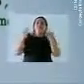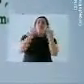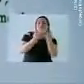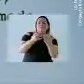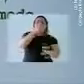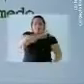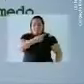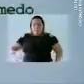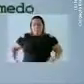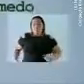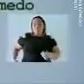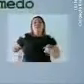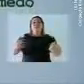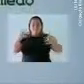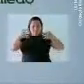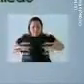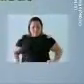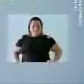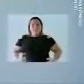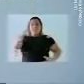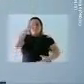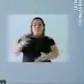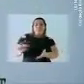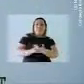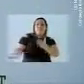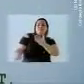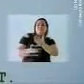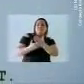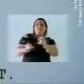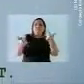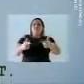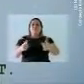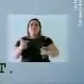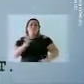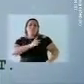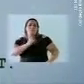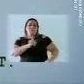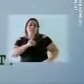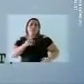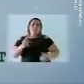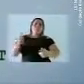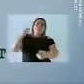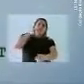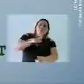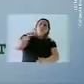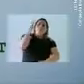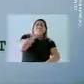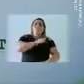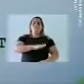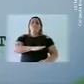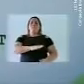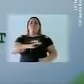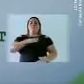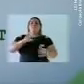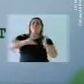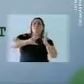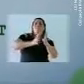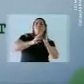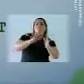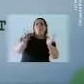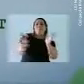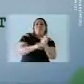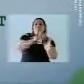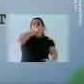com um presidente honesto, independente e que não tem medo de enfrentar e vencer essa face do mal. Meu